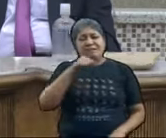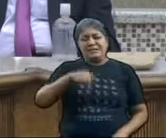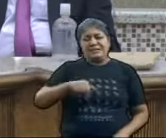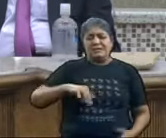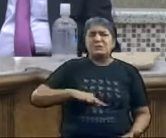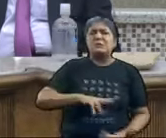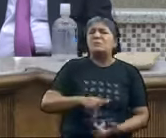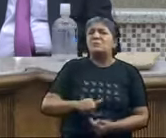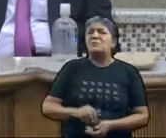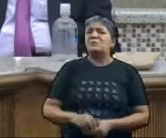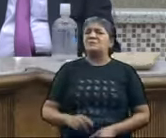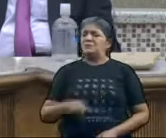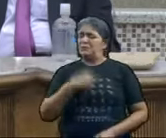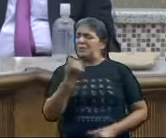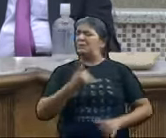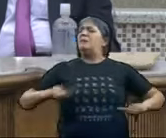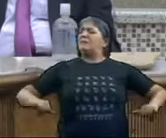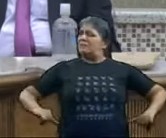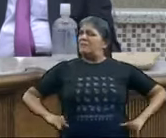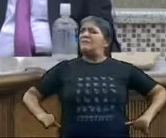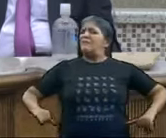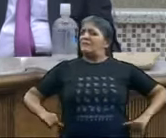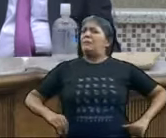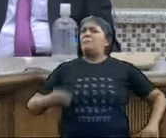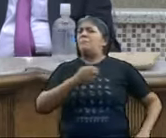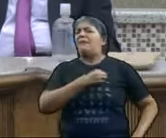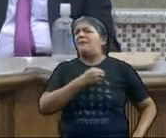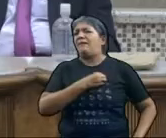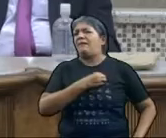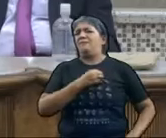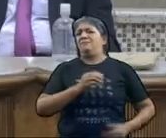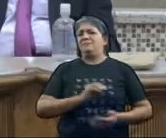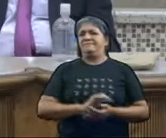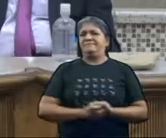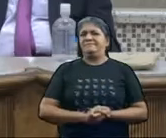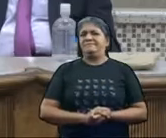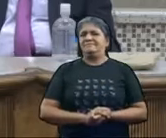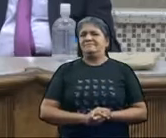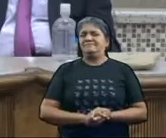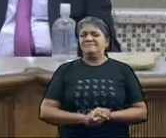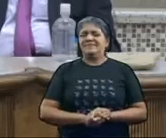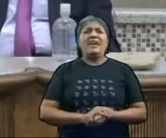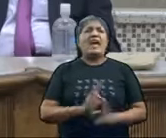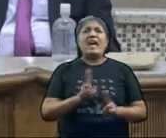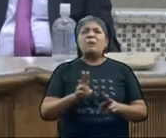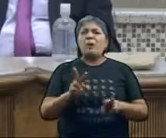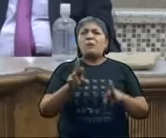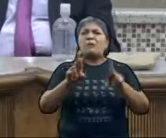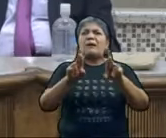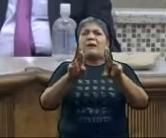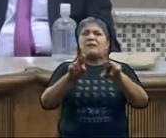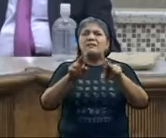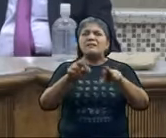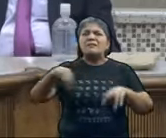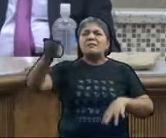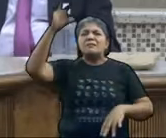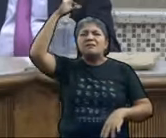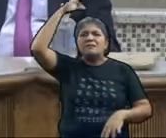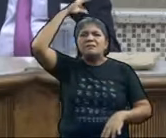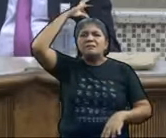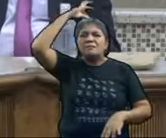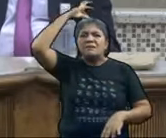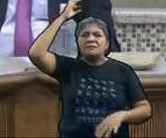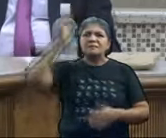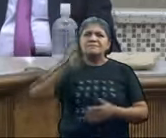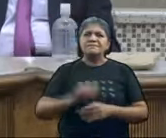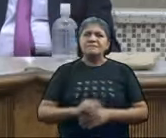séculos e dos milênios, é o pecado. O pecado é um câncer espiritual. E a Bíblia diz que o